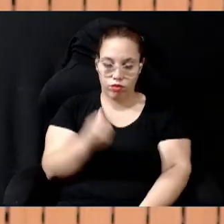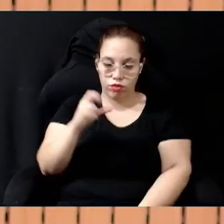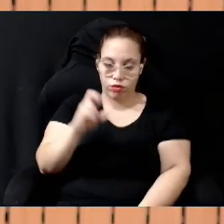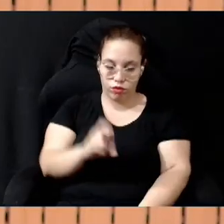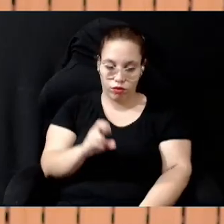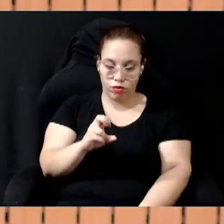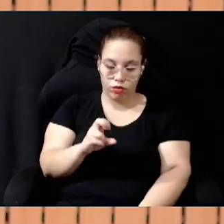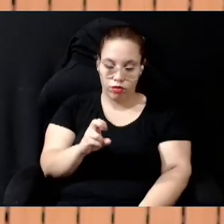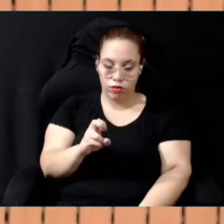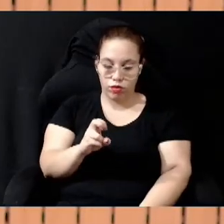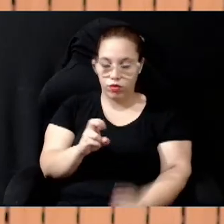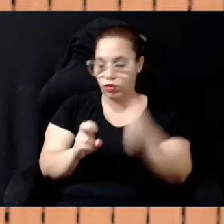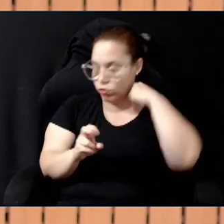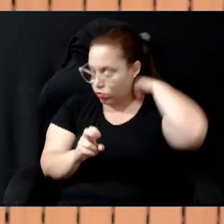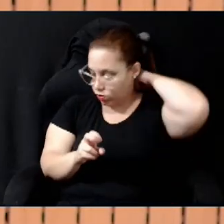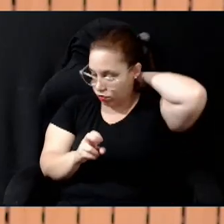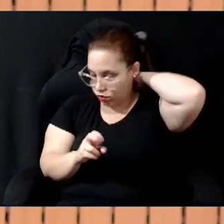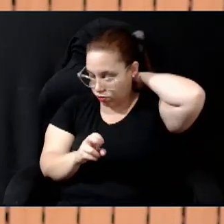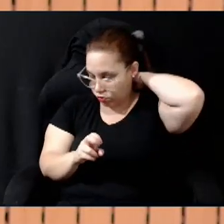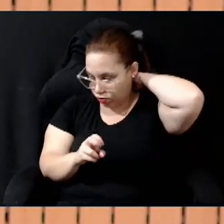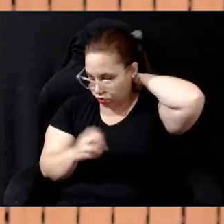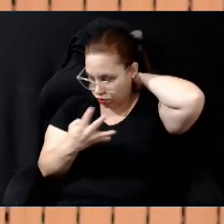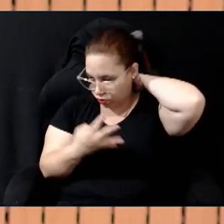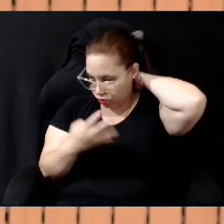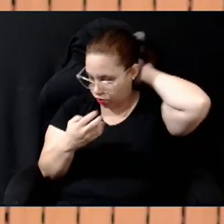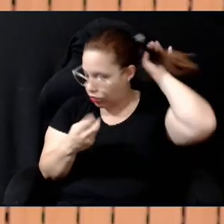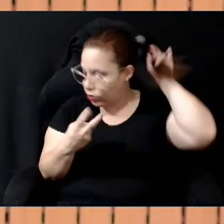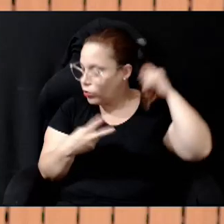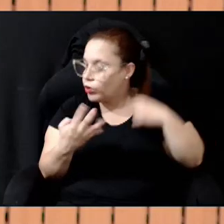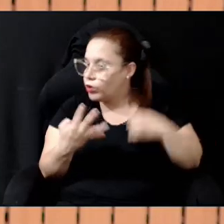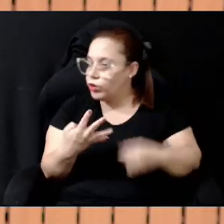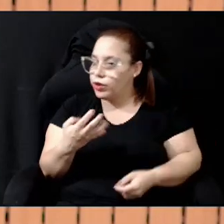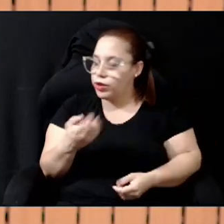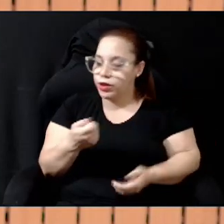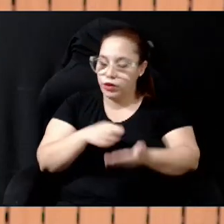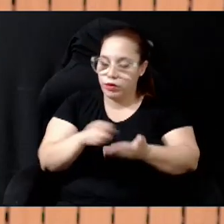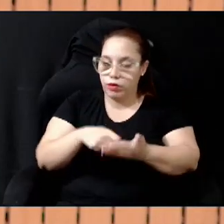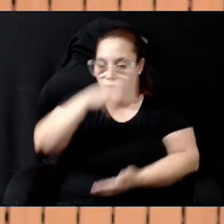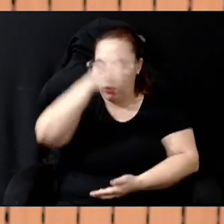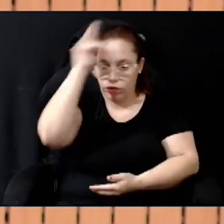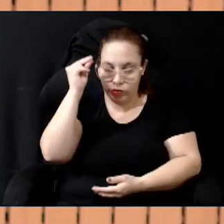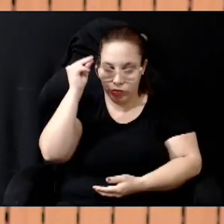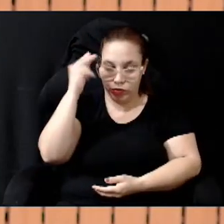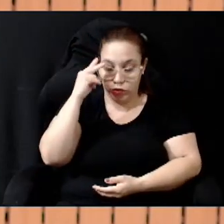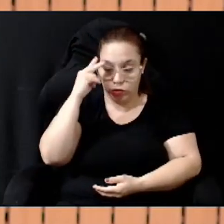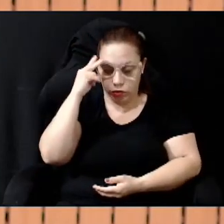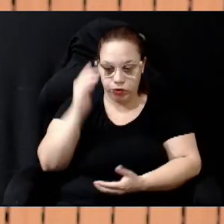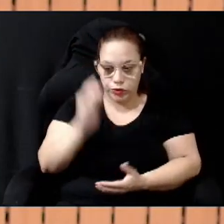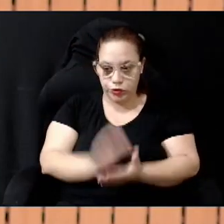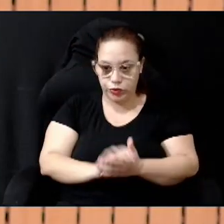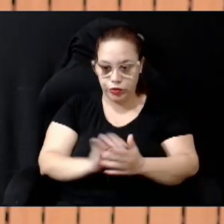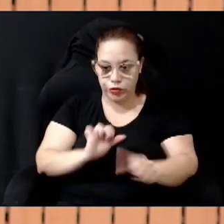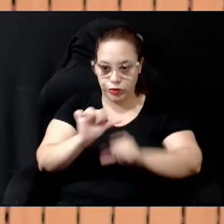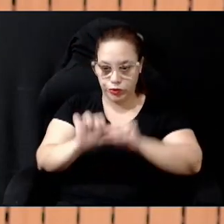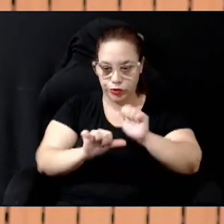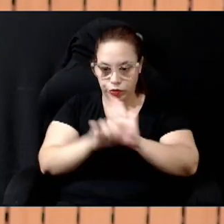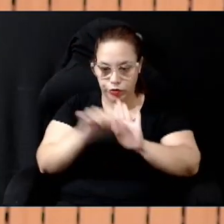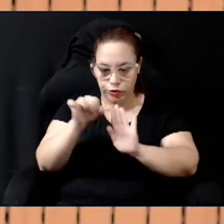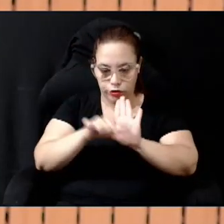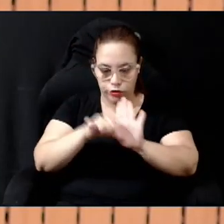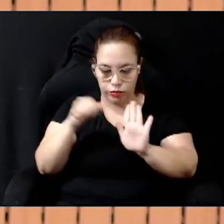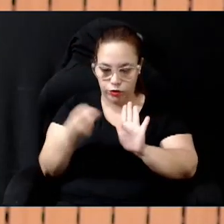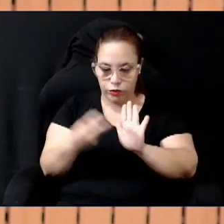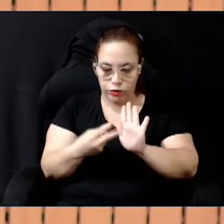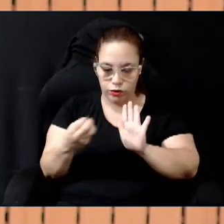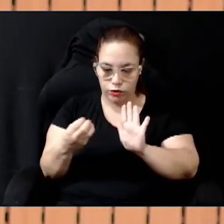65/2024, processo 242005, de autoria do prefeito municipal, que altera a lei 13.213, de 21